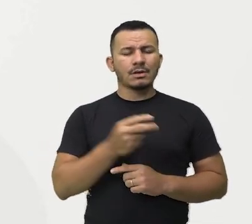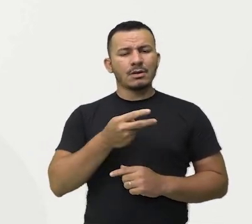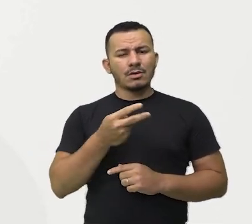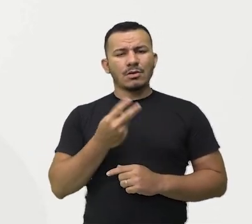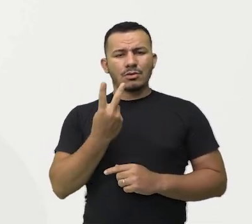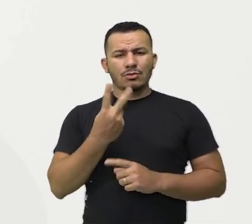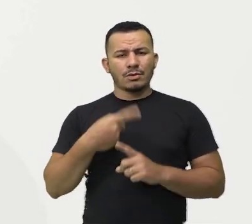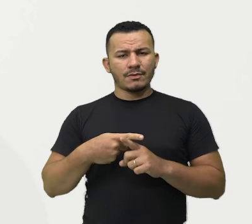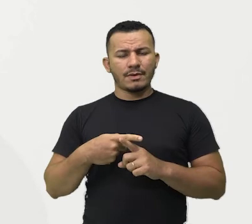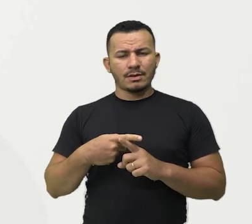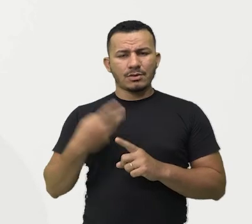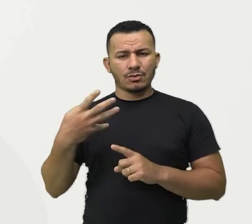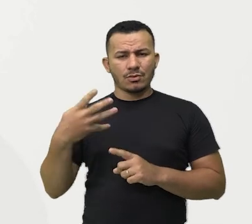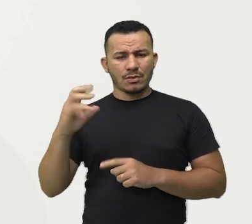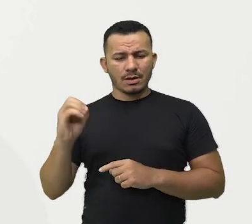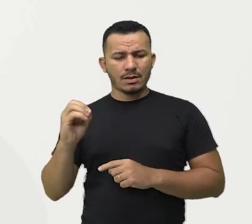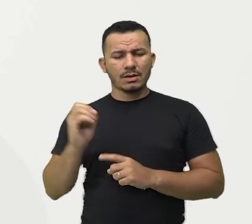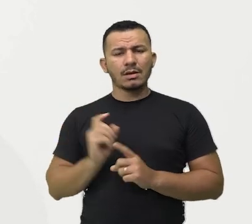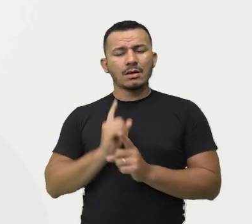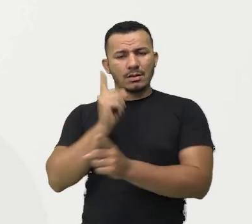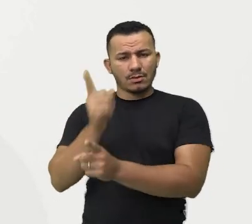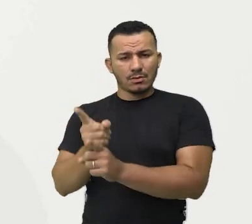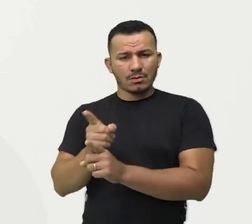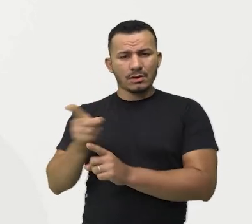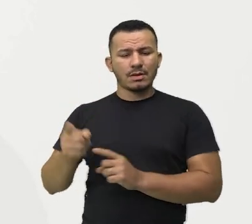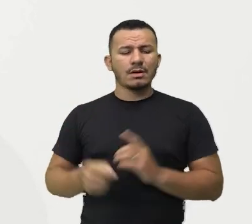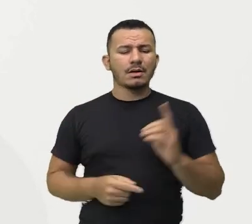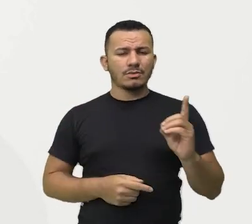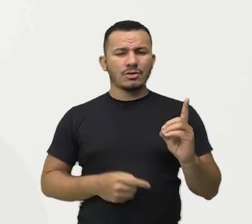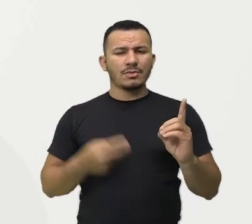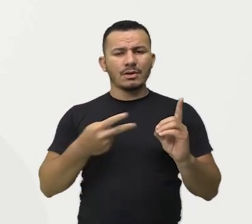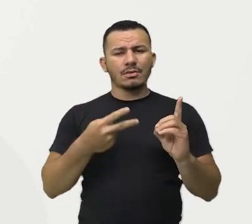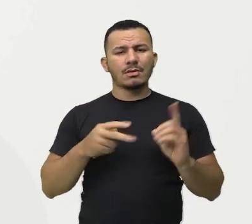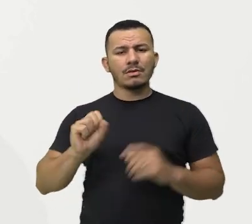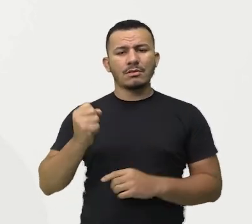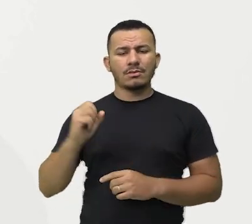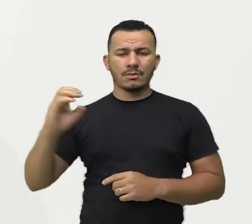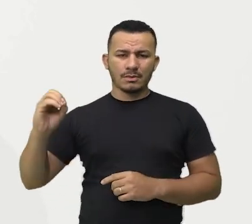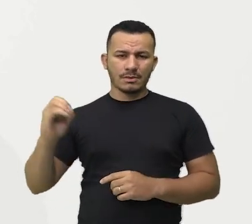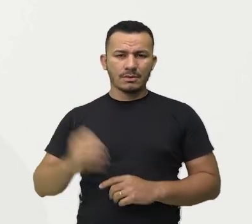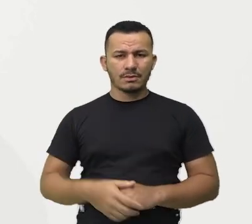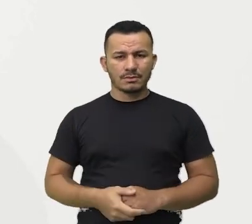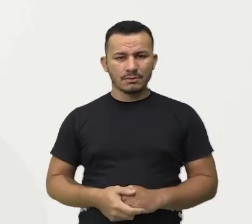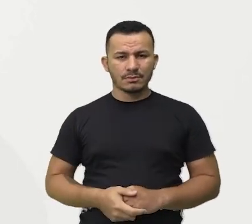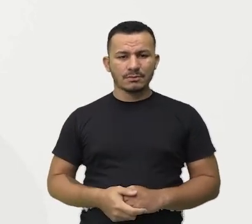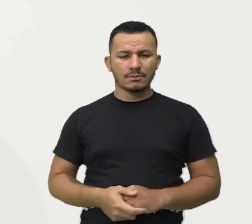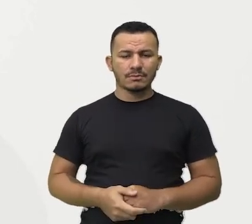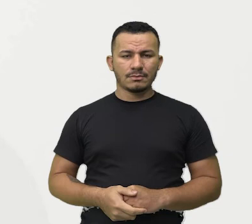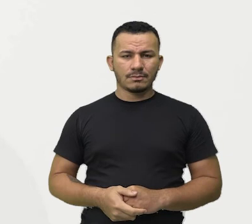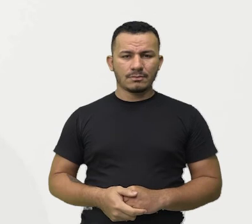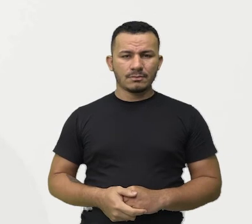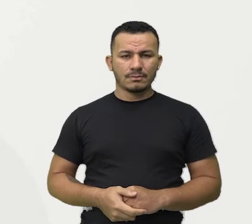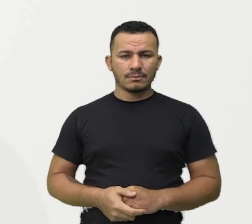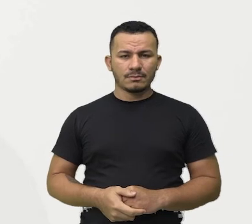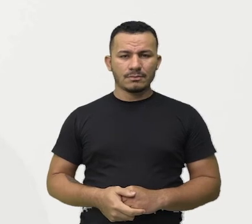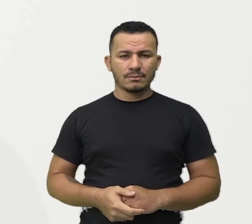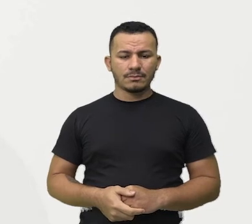Diâmetro igual a 2 vezes o raio, que é 40, que a gente já descobriu. Então o diâmetro é igual